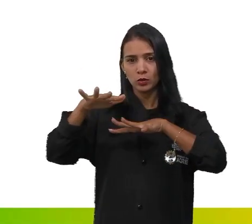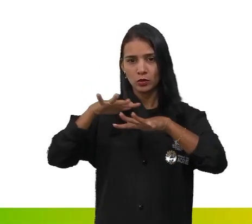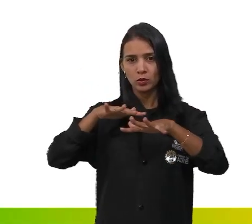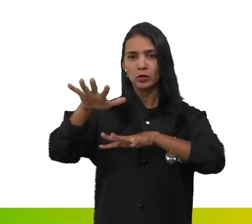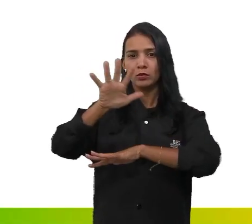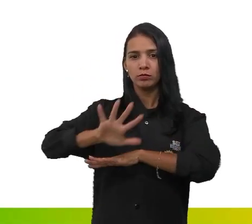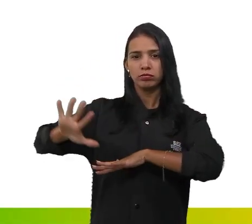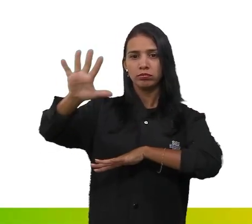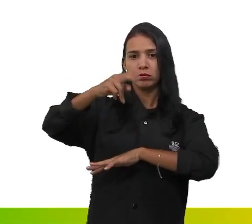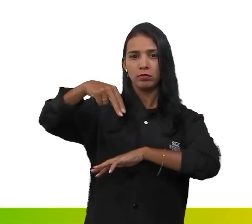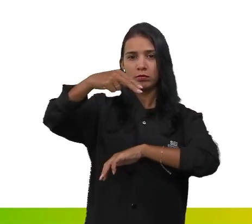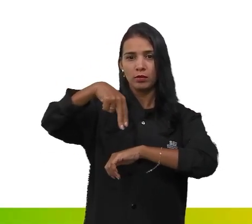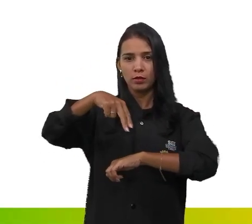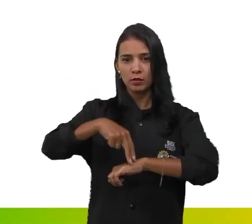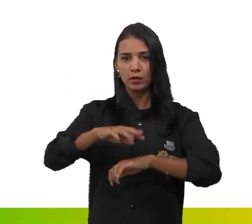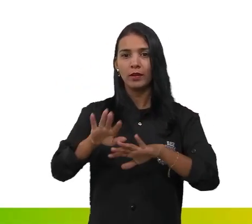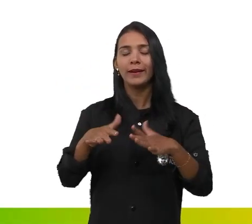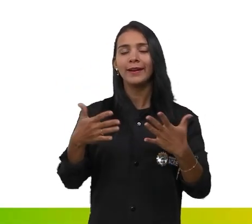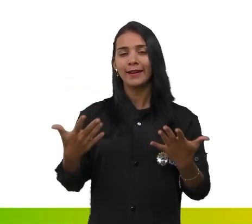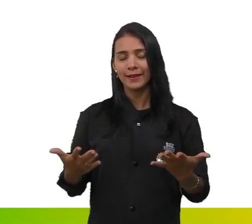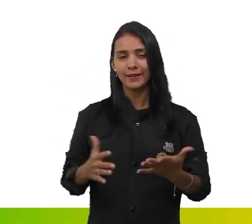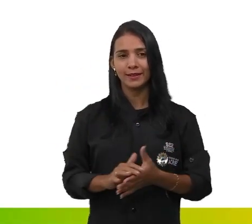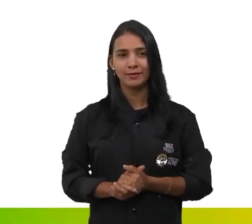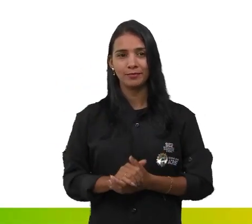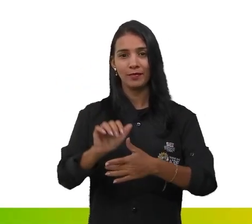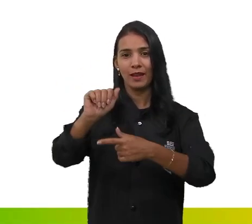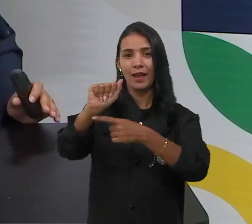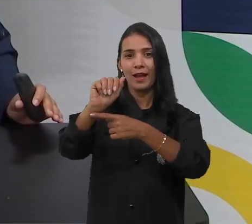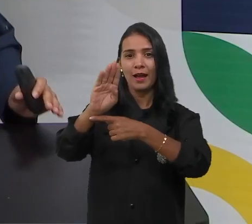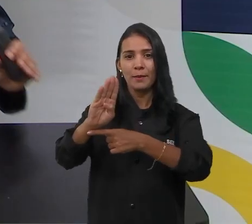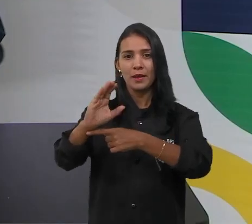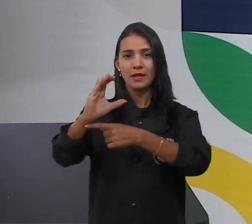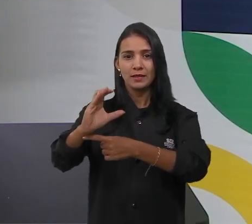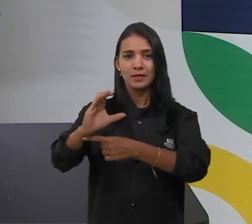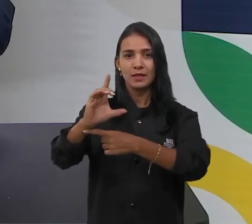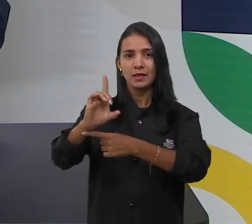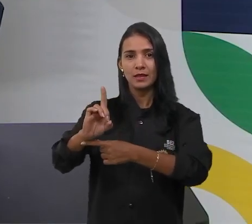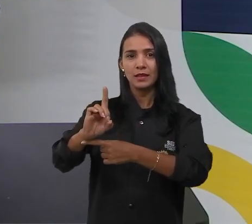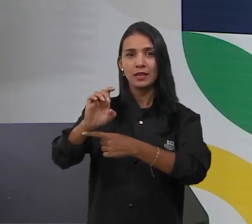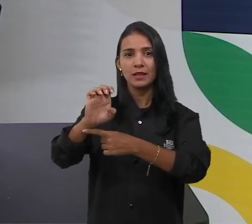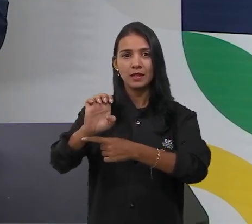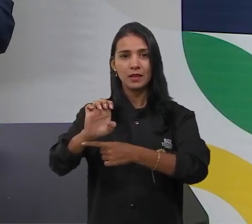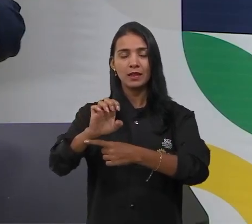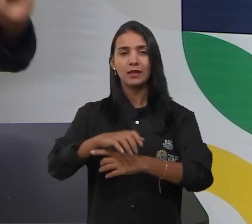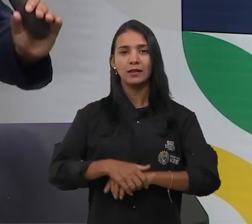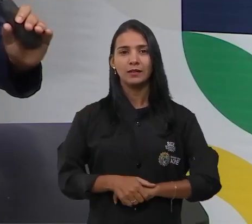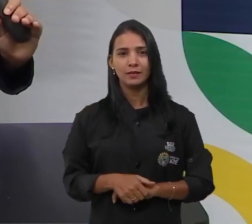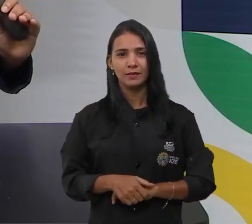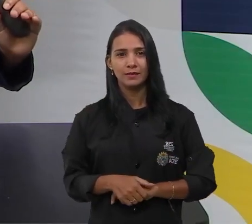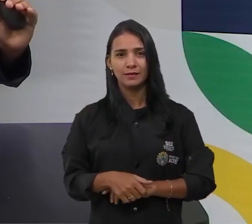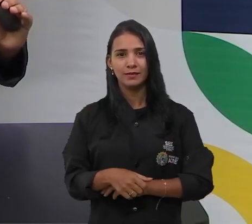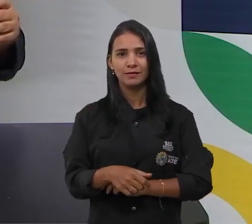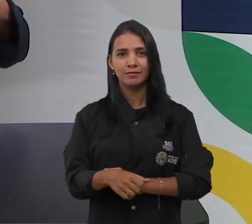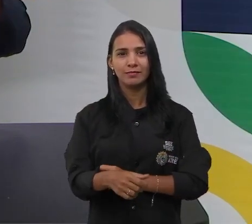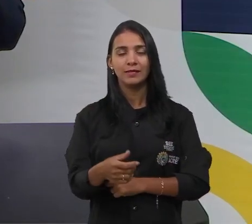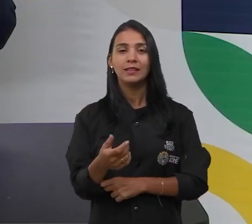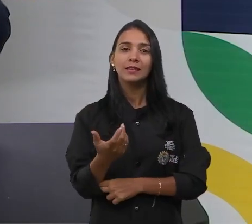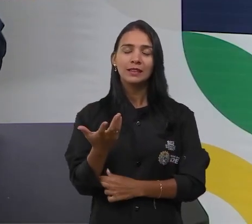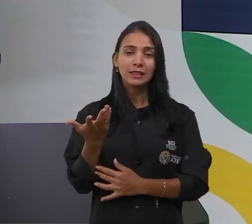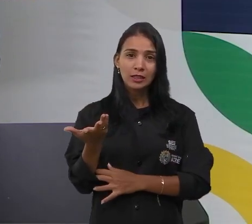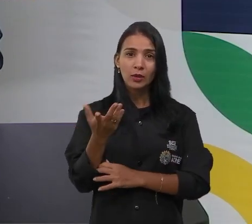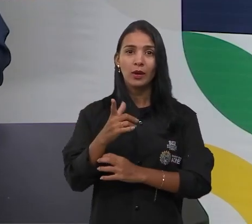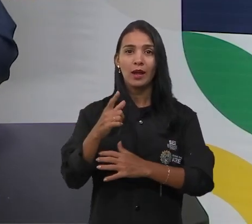movimentos nacionalistas. Pessoal, essa resposta ela está praticamente dada.